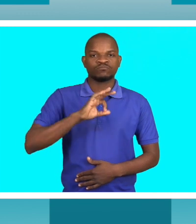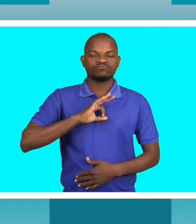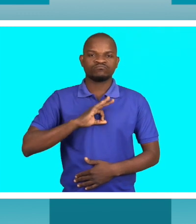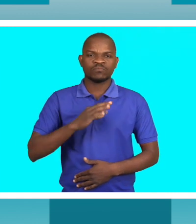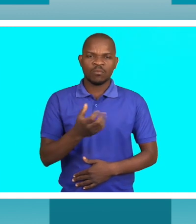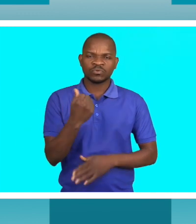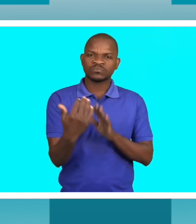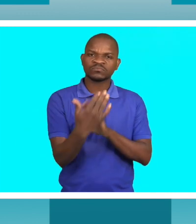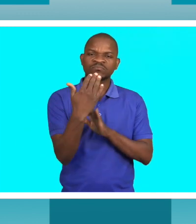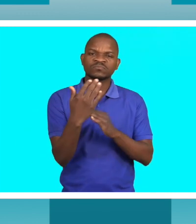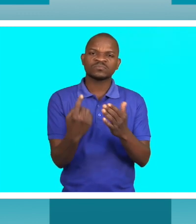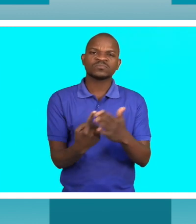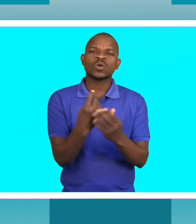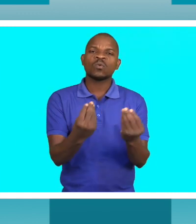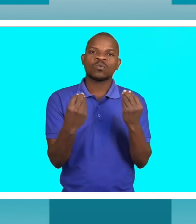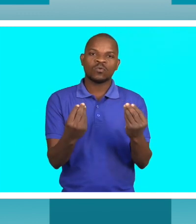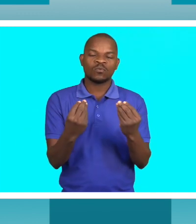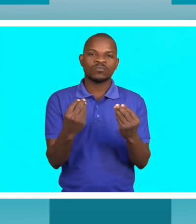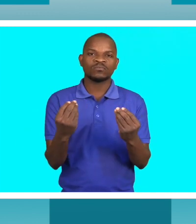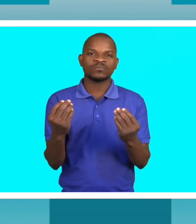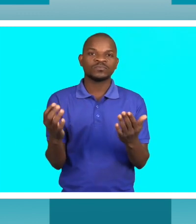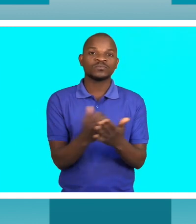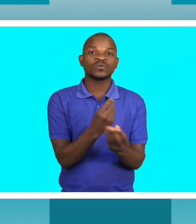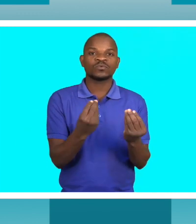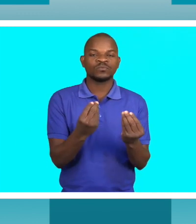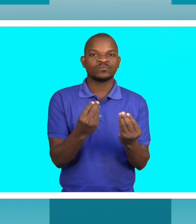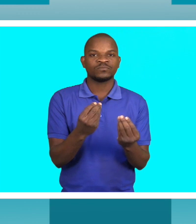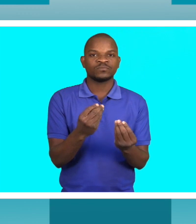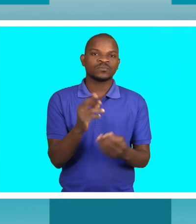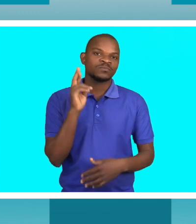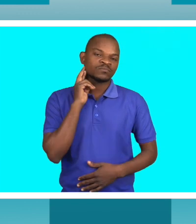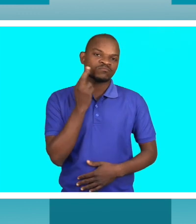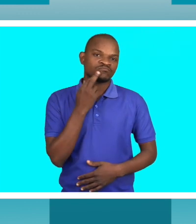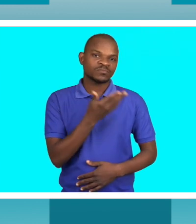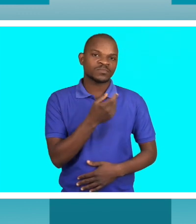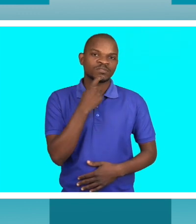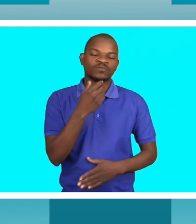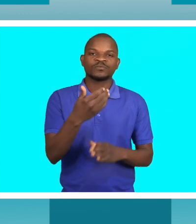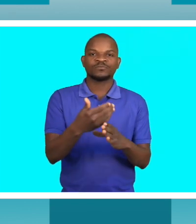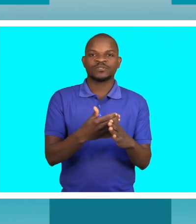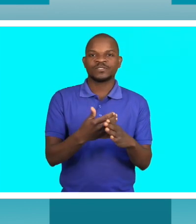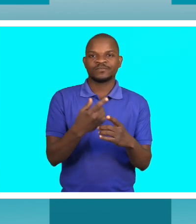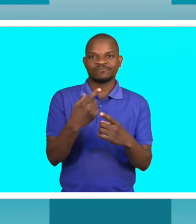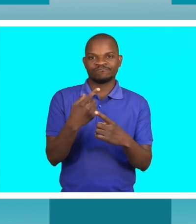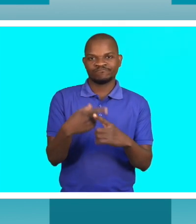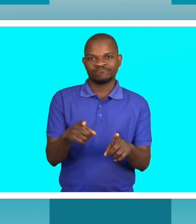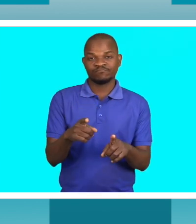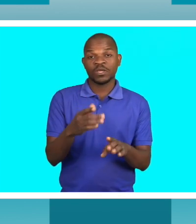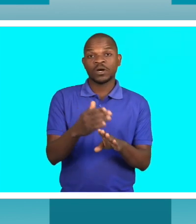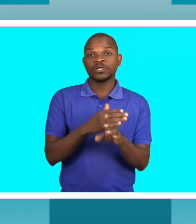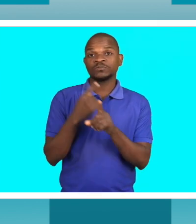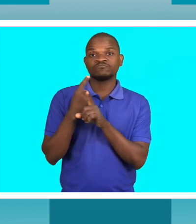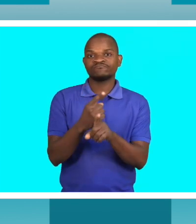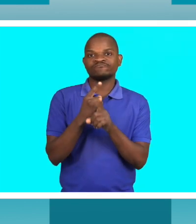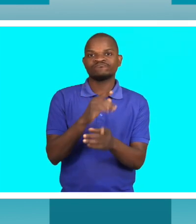Pode nos contar um pouco como é que foi, como é que conseguiu essas vitórias? Foi muito bom, foi uma experiência única, nunca tinha participado